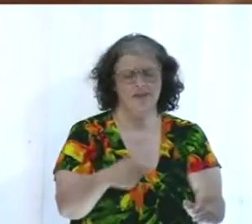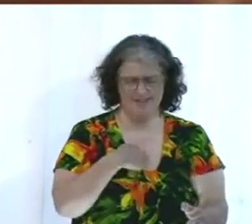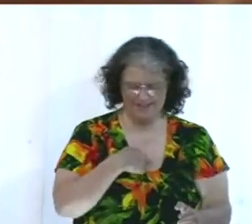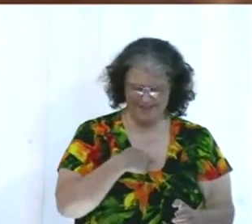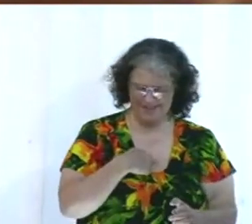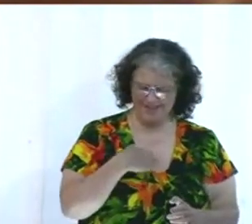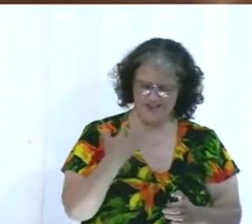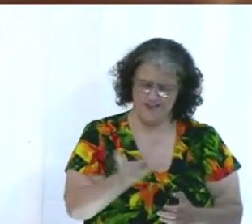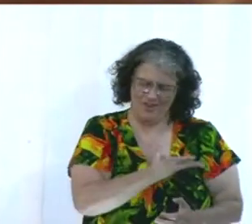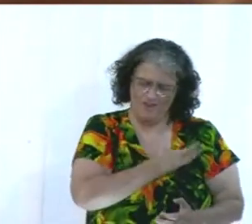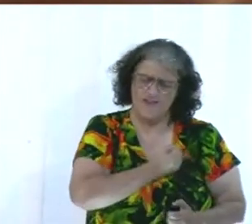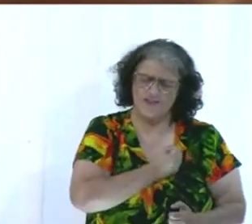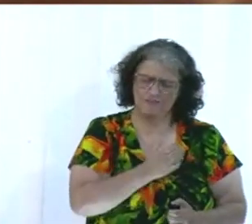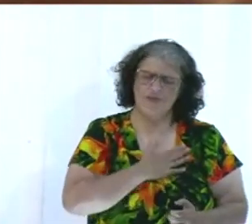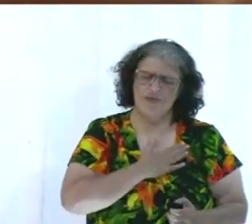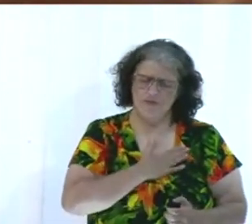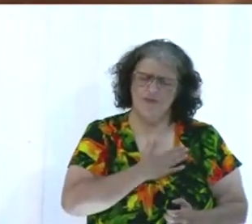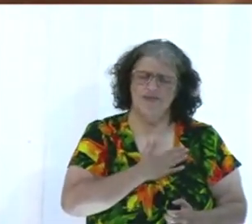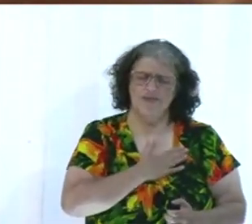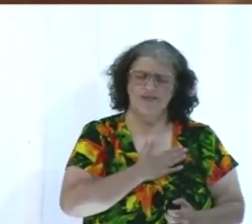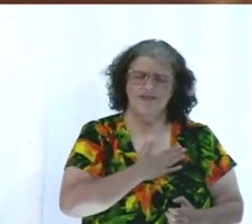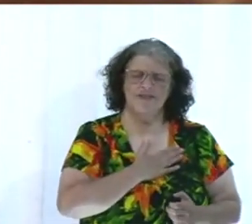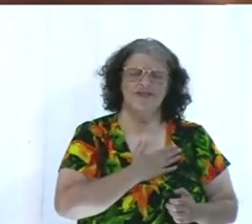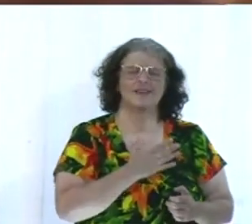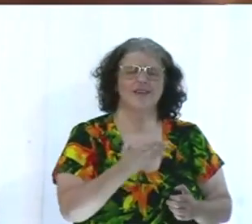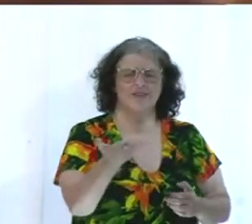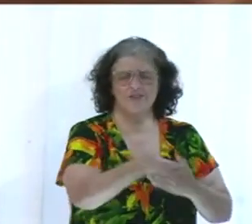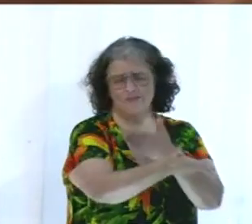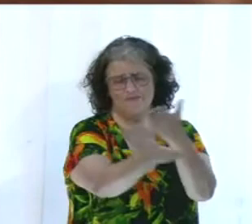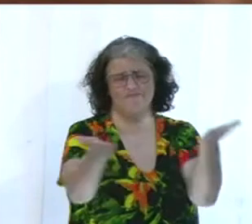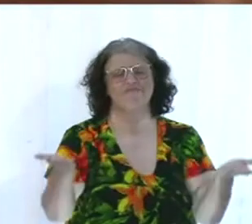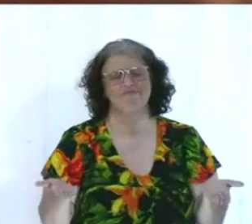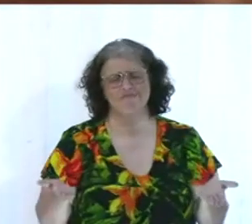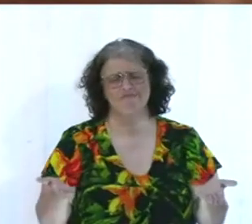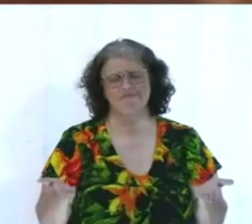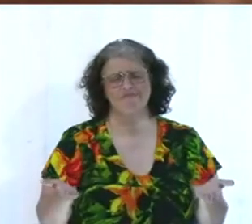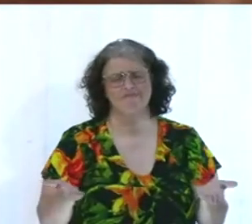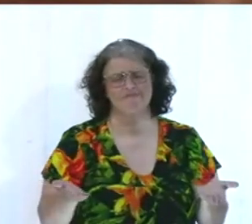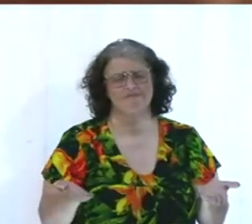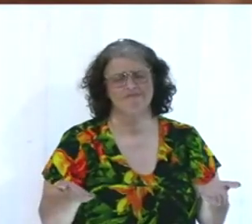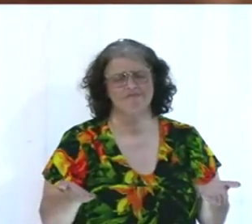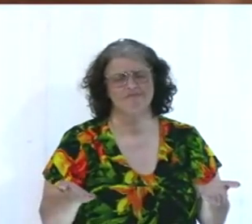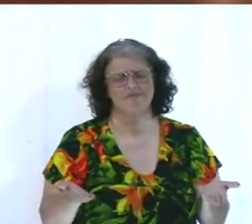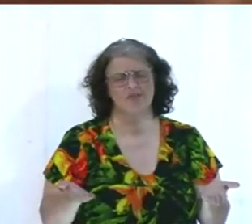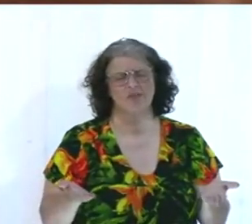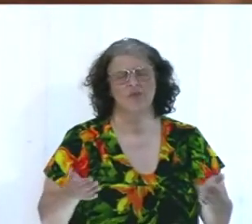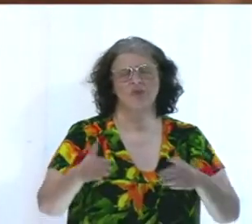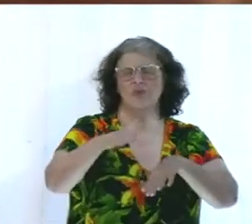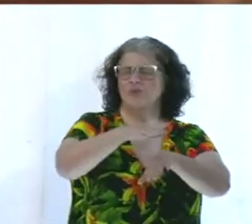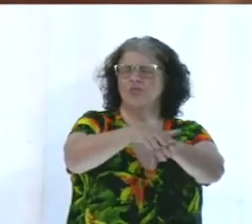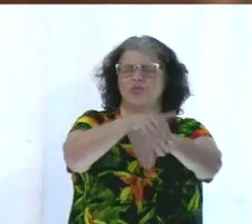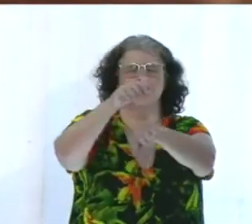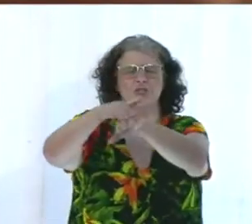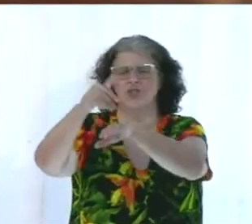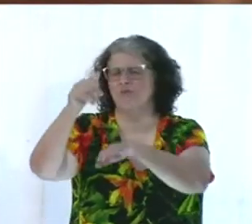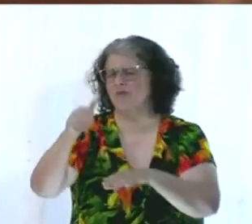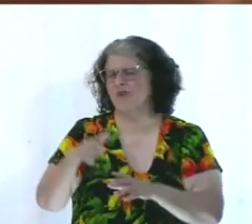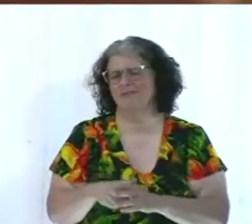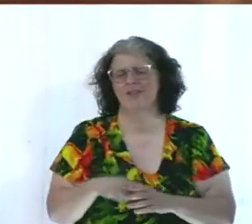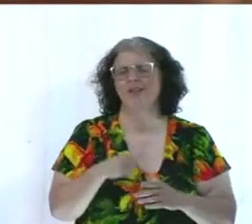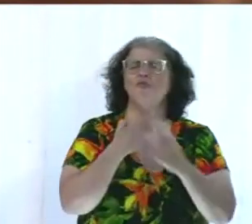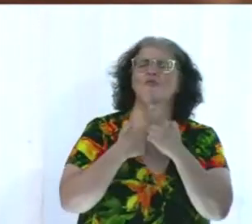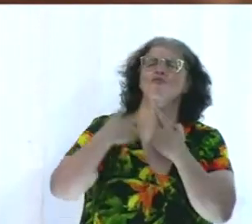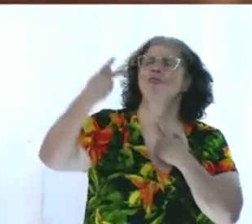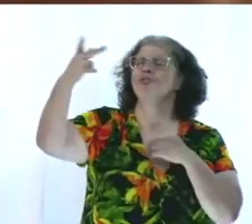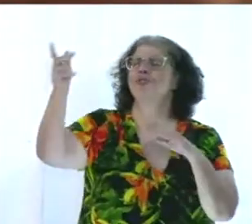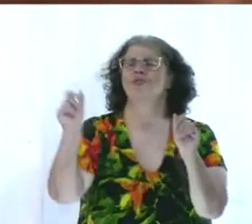aqui, para a tua honra e tua glória, ó Deus, eu sei que o Senhor é quem faz isso, isso está nas tuas mãos, na tua vontade, que